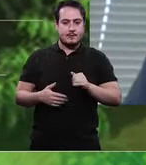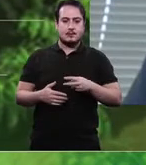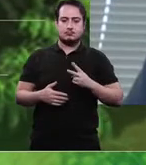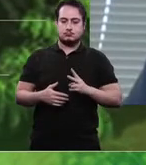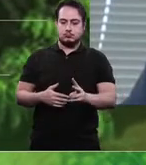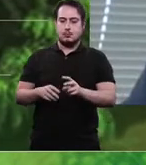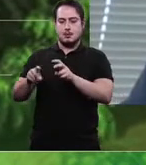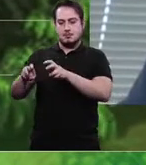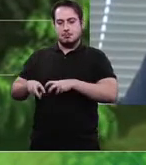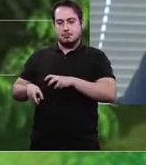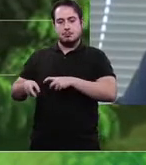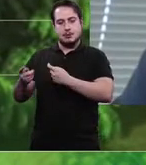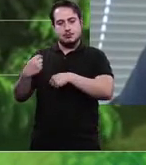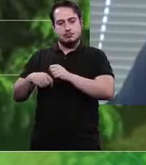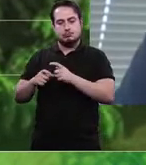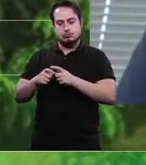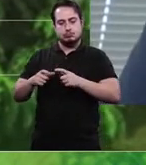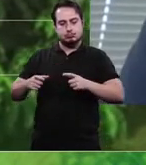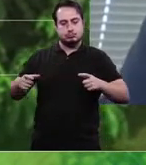ela vai seguir se ampliando,